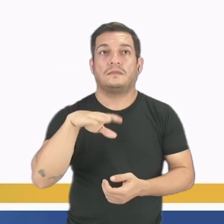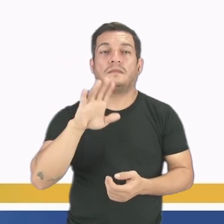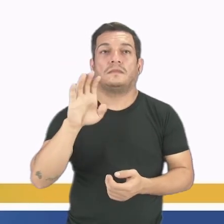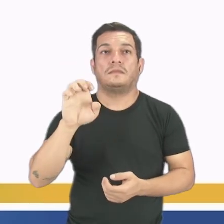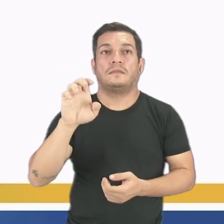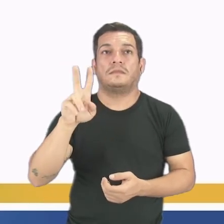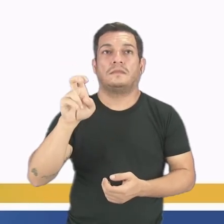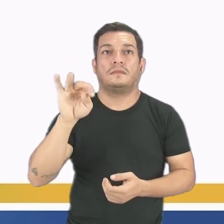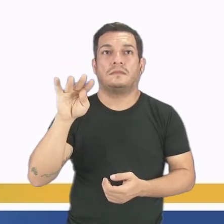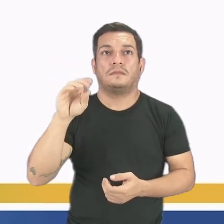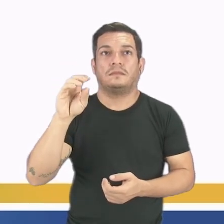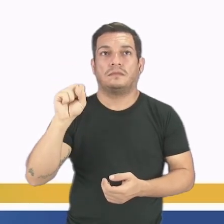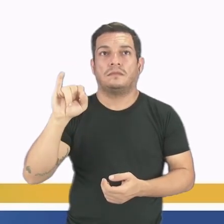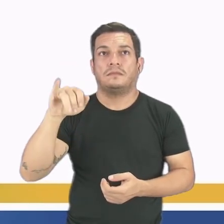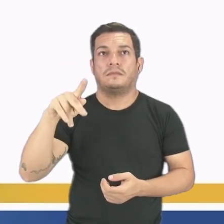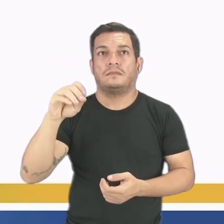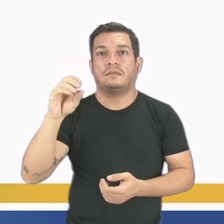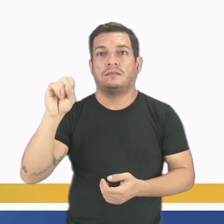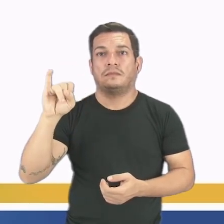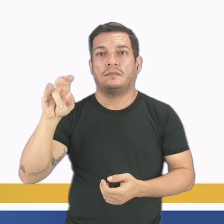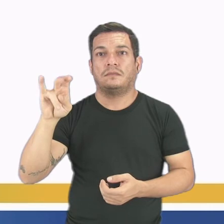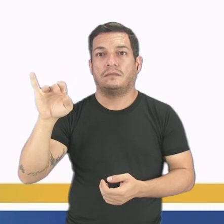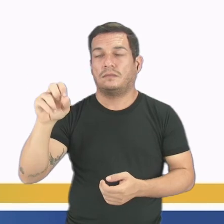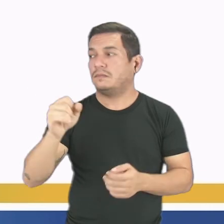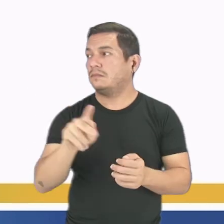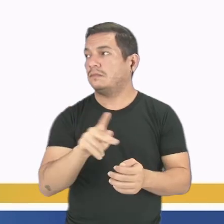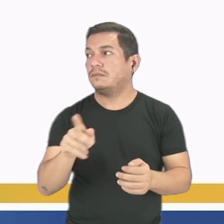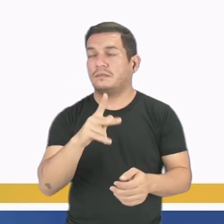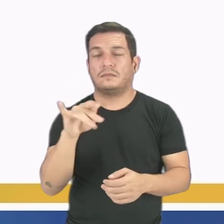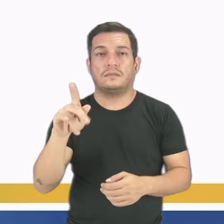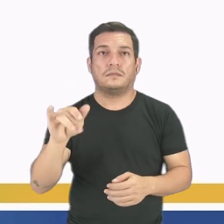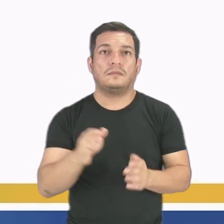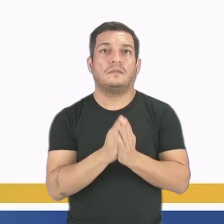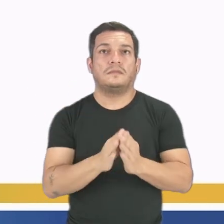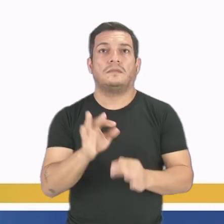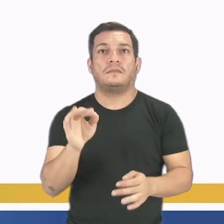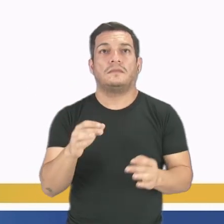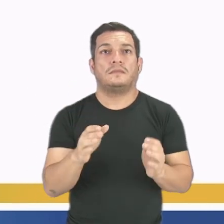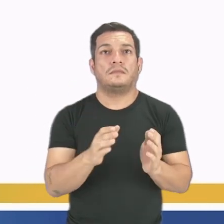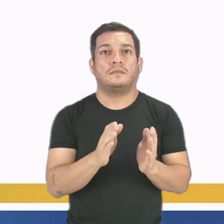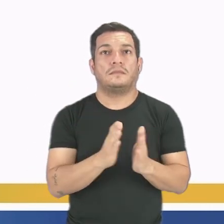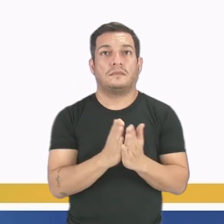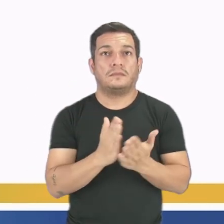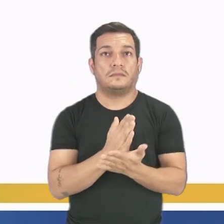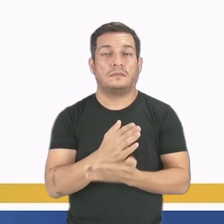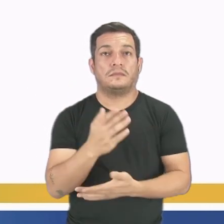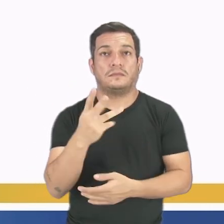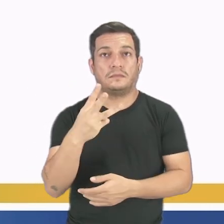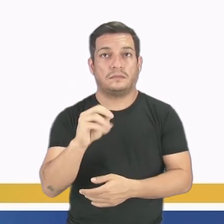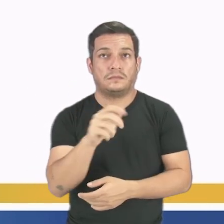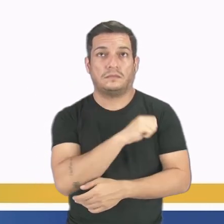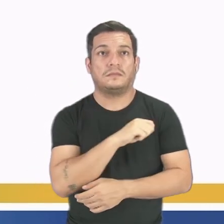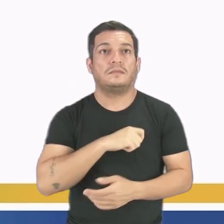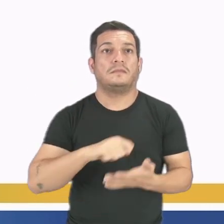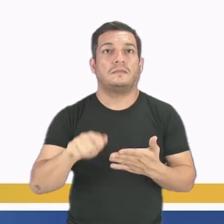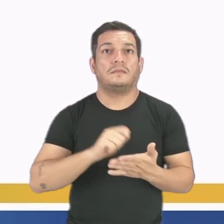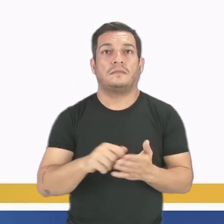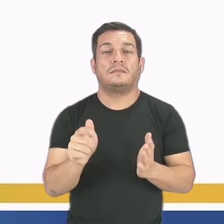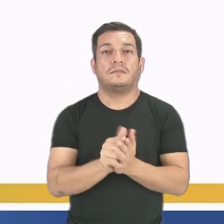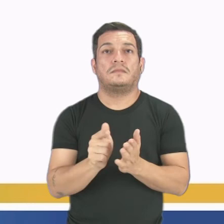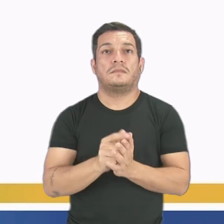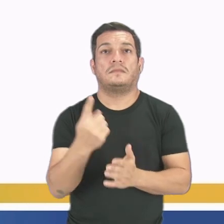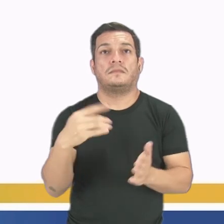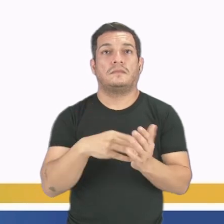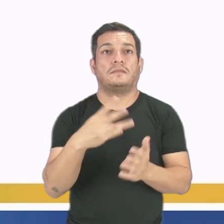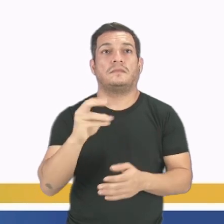eventos impossíveis. O professor Paulo vai sortear um livro de aventuras entre seus 30 alunos. Para isso, ele escreveu em um pedaço de papel os números